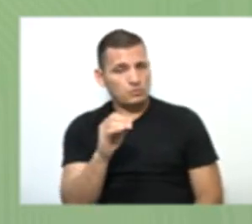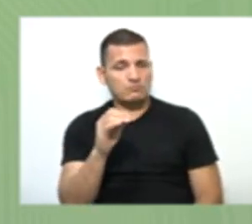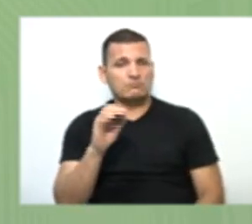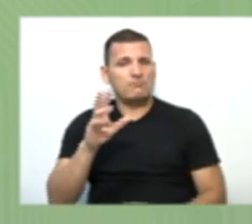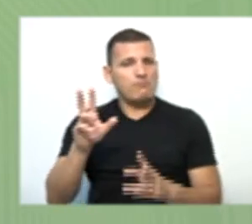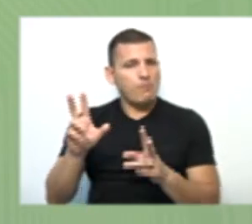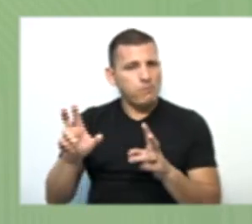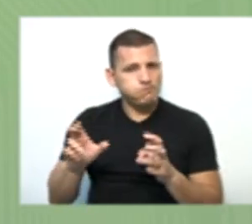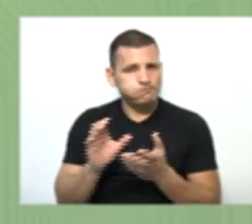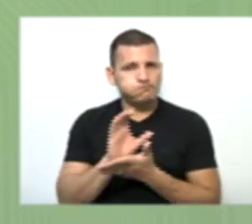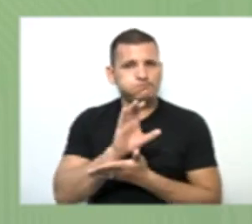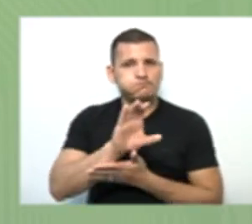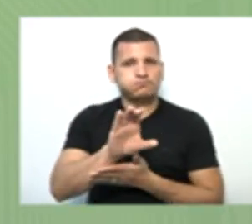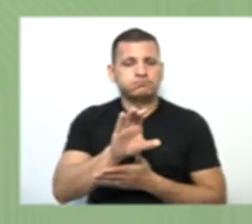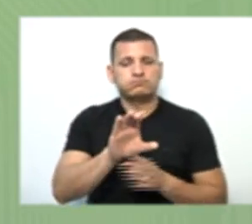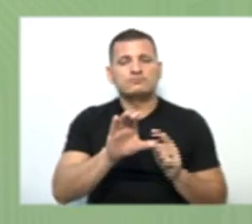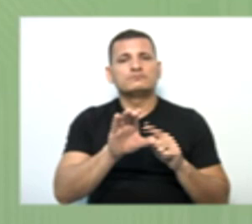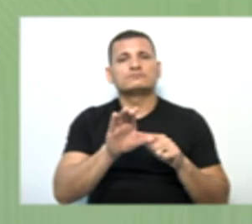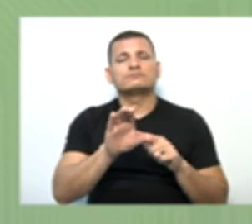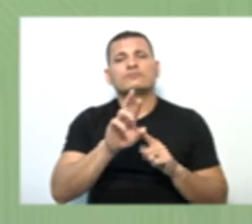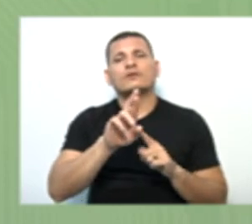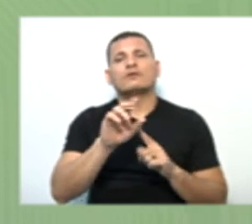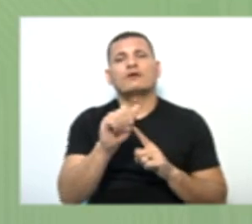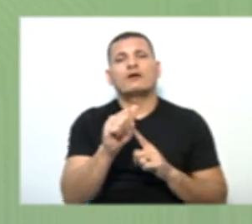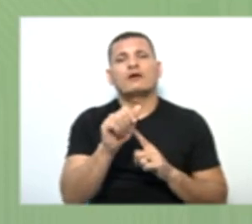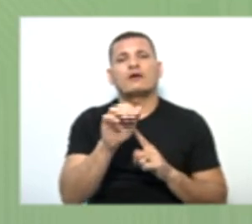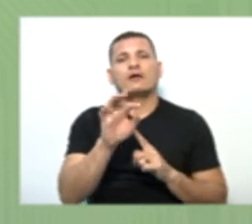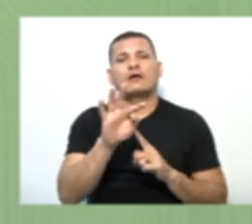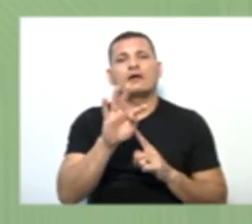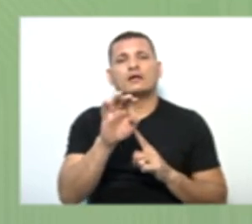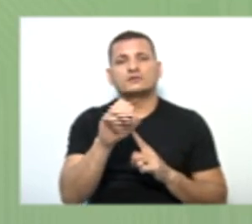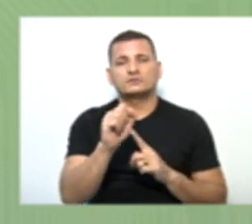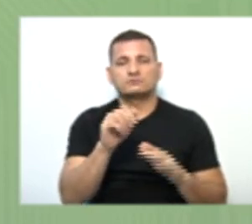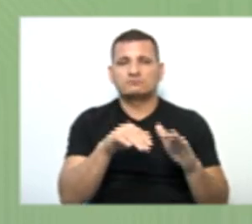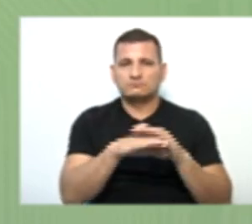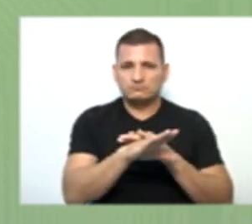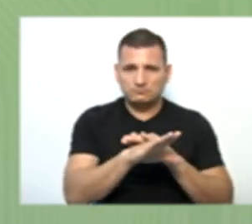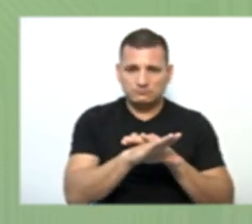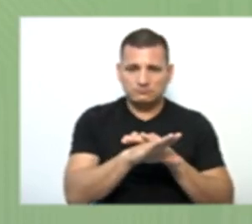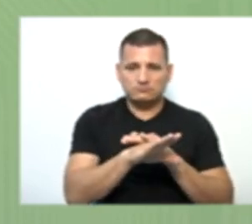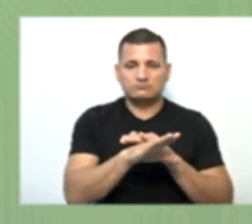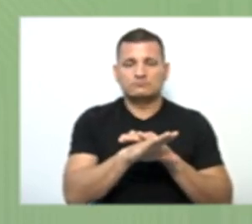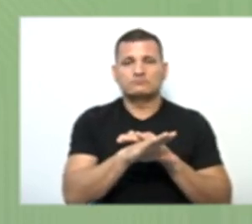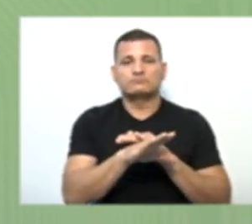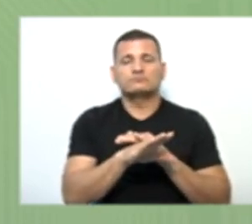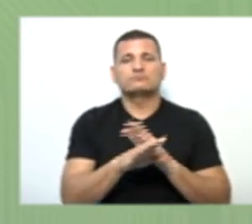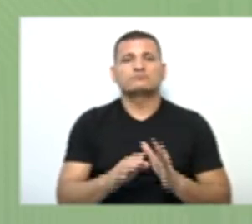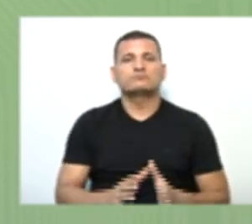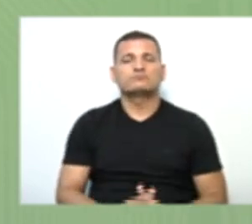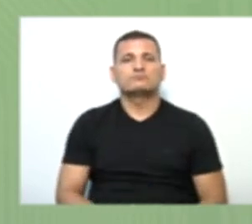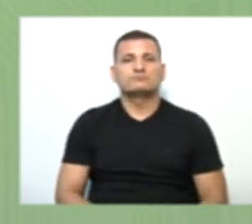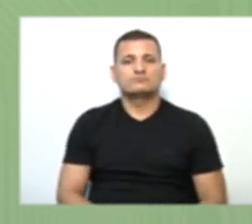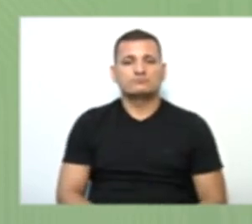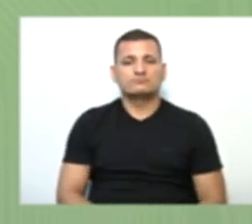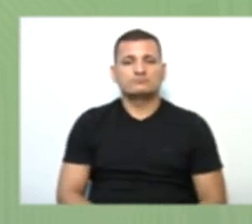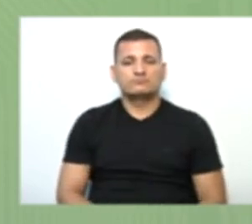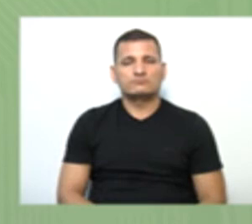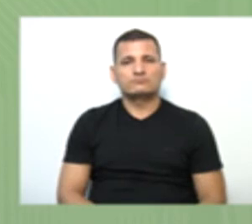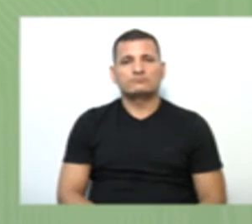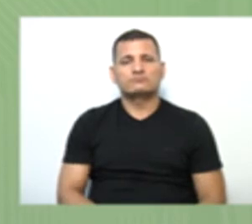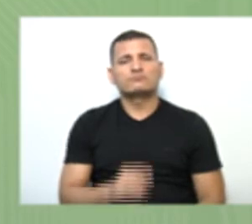de assistência técnica, educacional e social da cooperativa. É